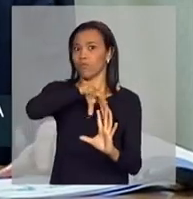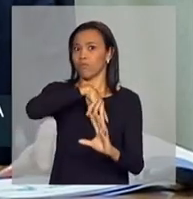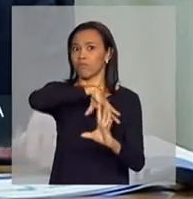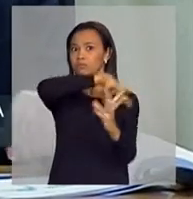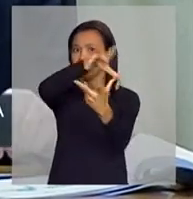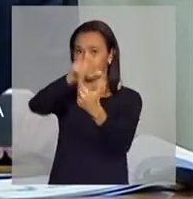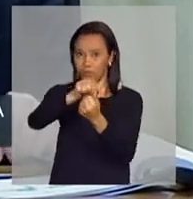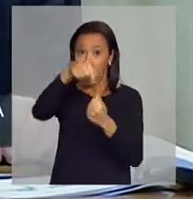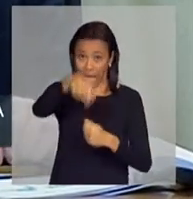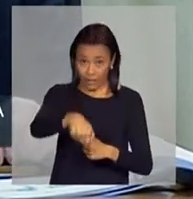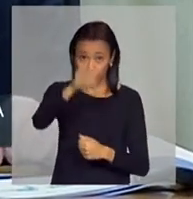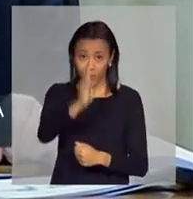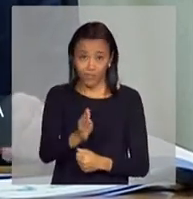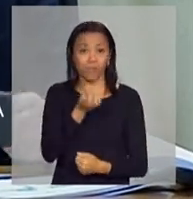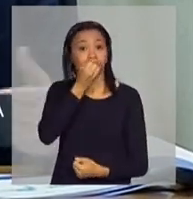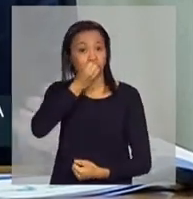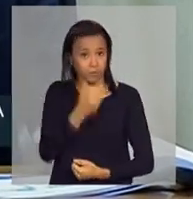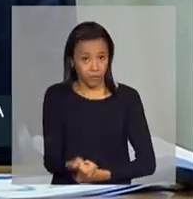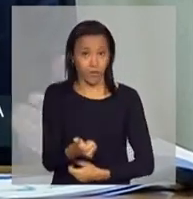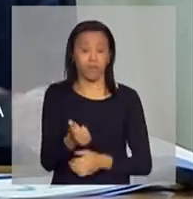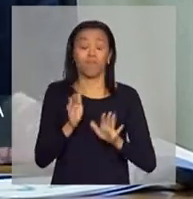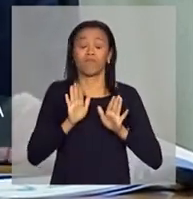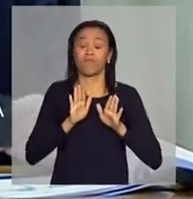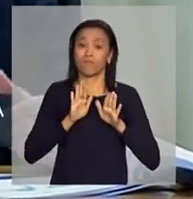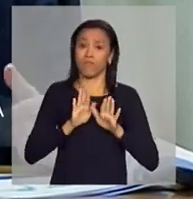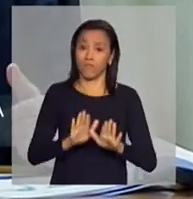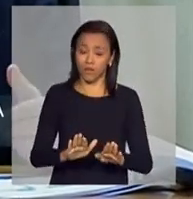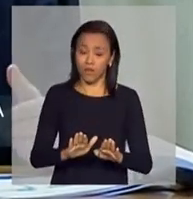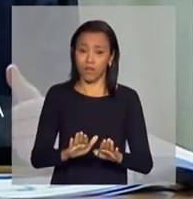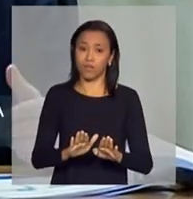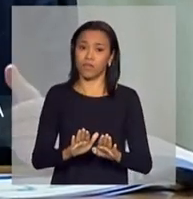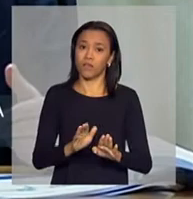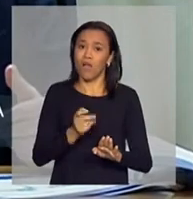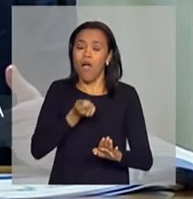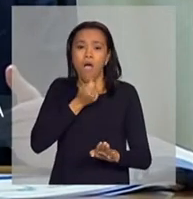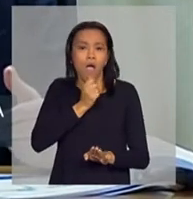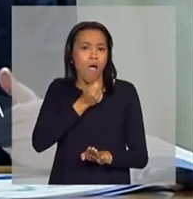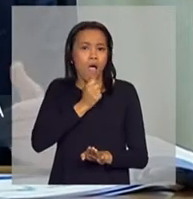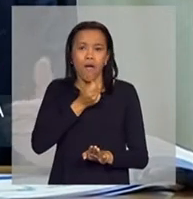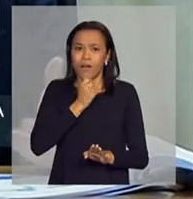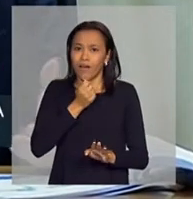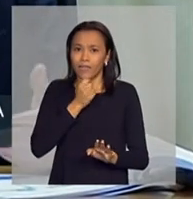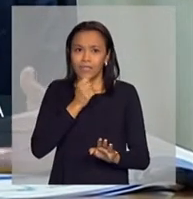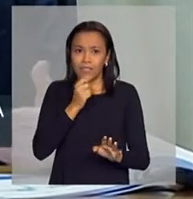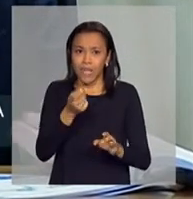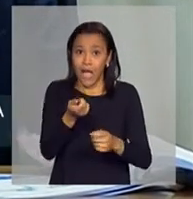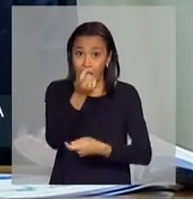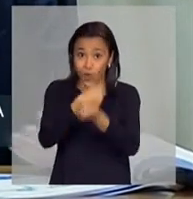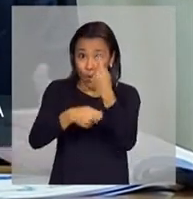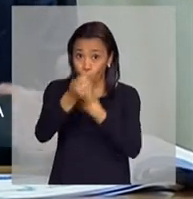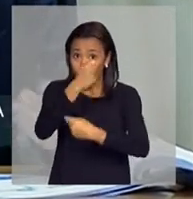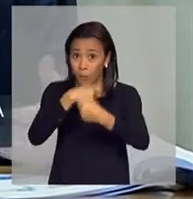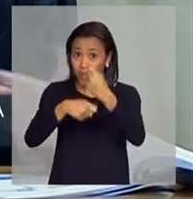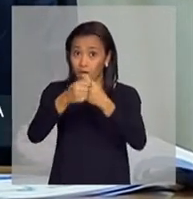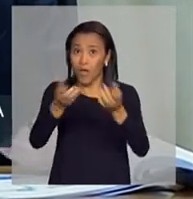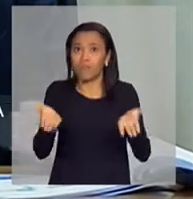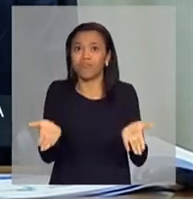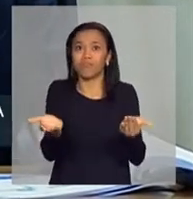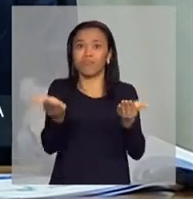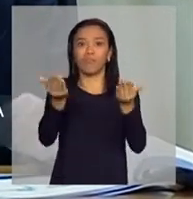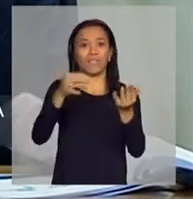está bem mas infelizmente ainda não a recuperação da economia internacional que